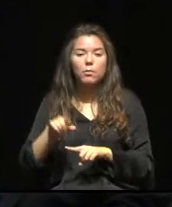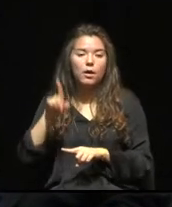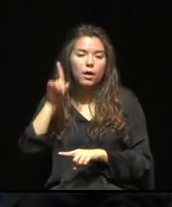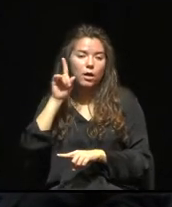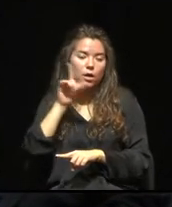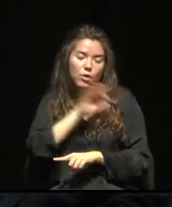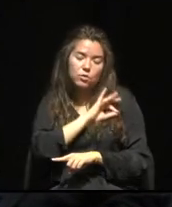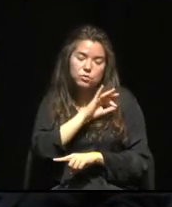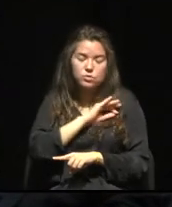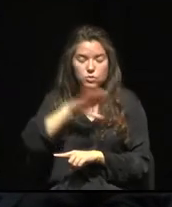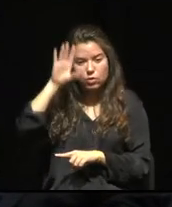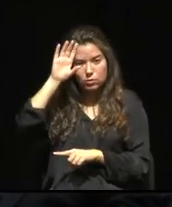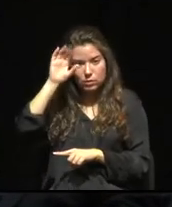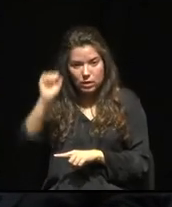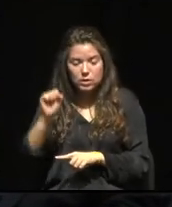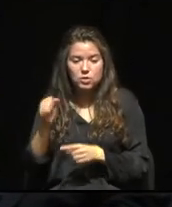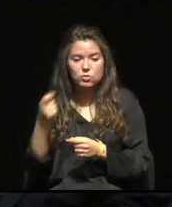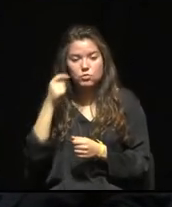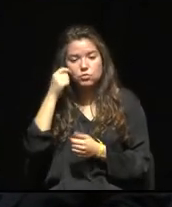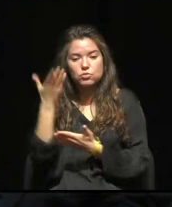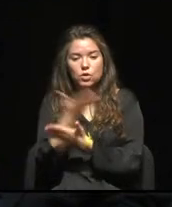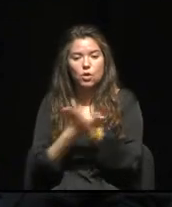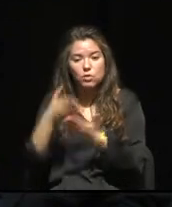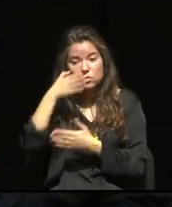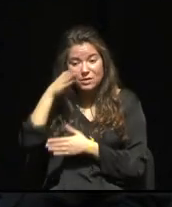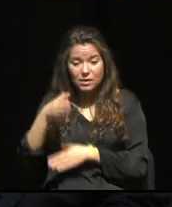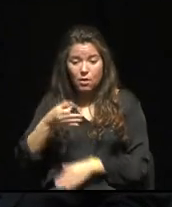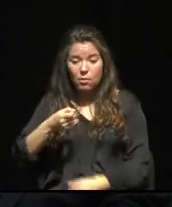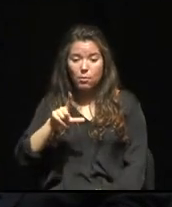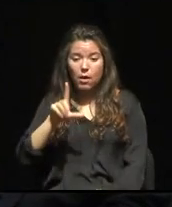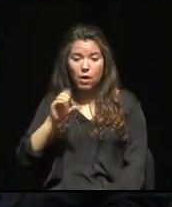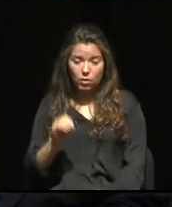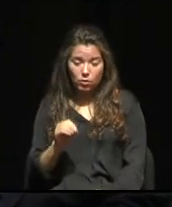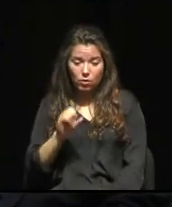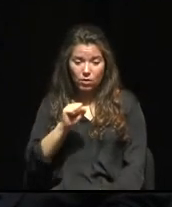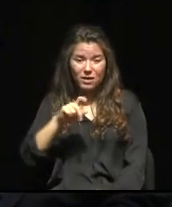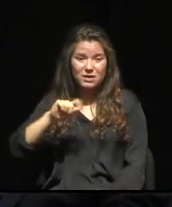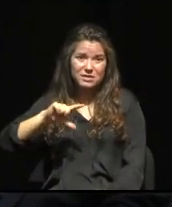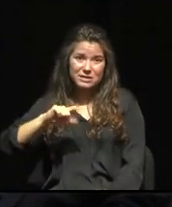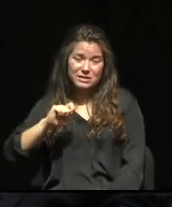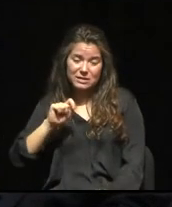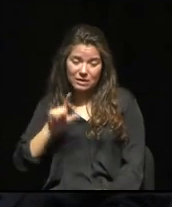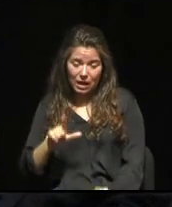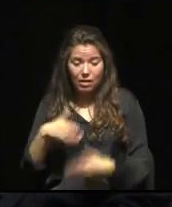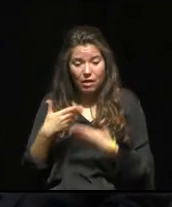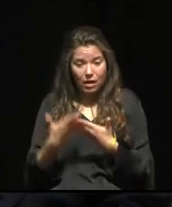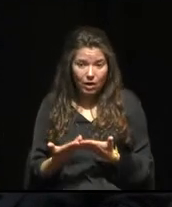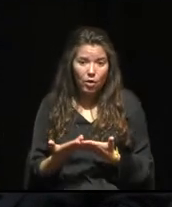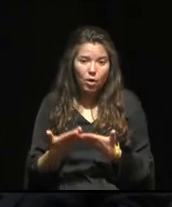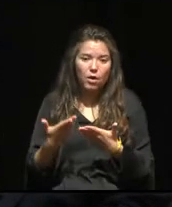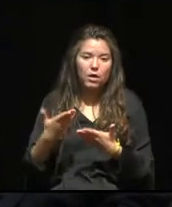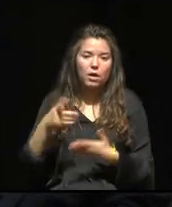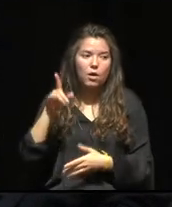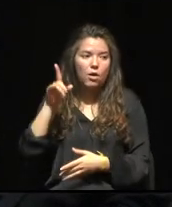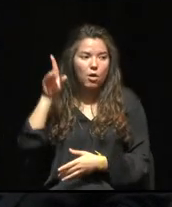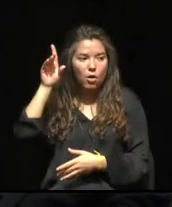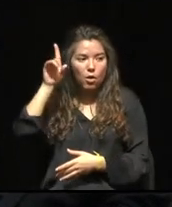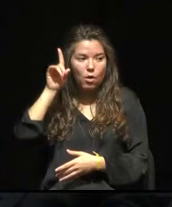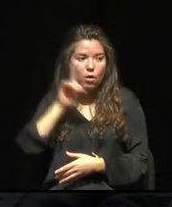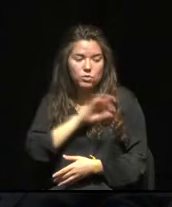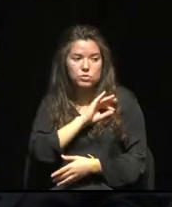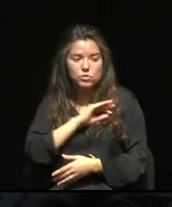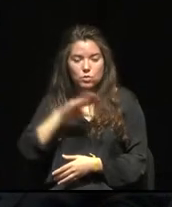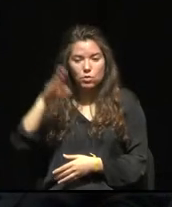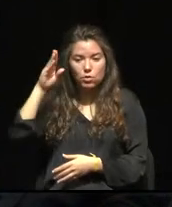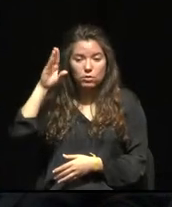estrangeiros portugueses o Dr Paulo Rangel nada temos a opor agora ao Senhor Ministro doos estrangeiros de Taipei obviamente